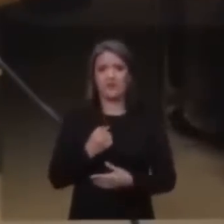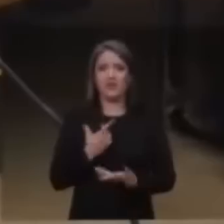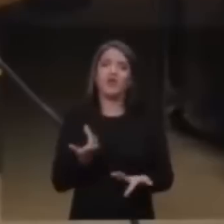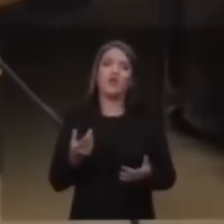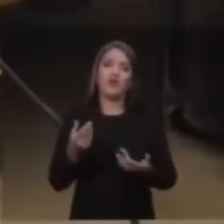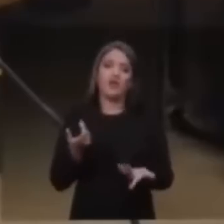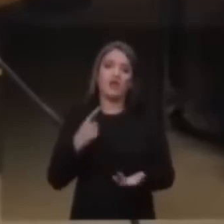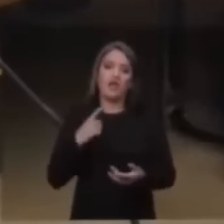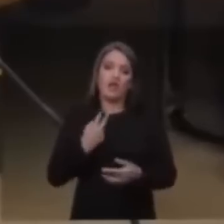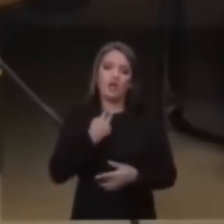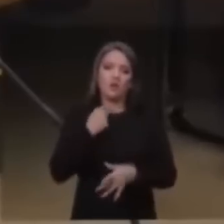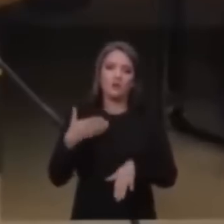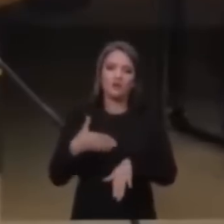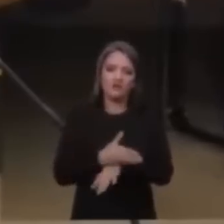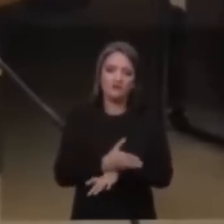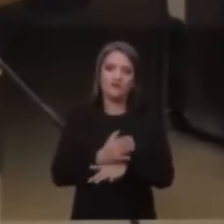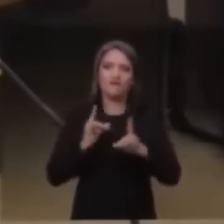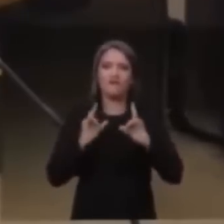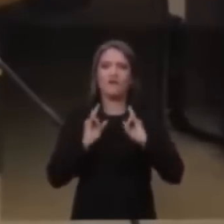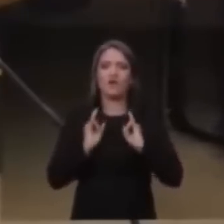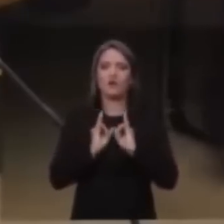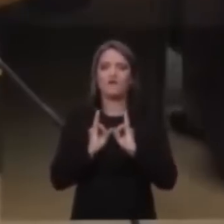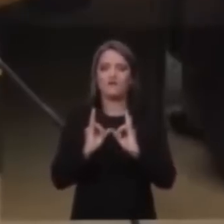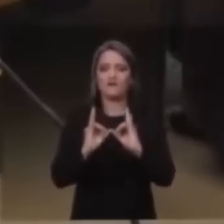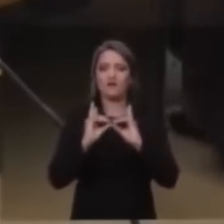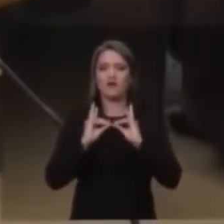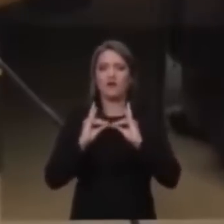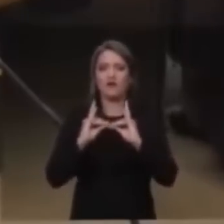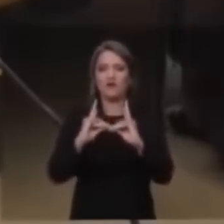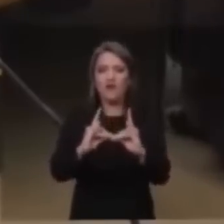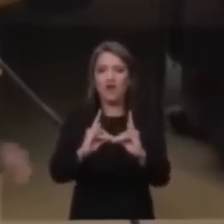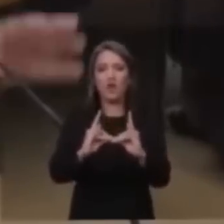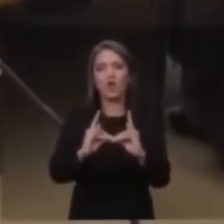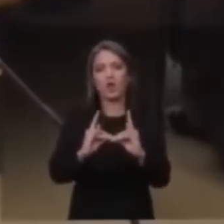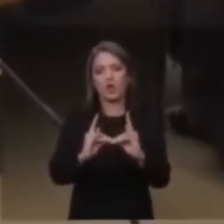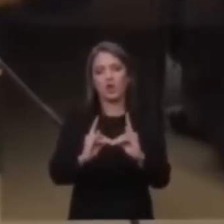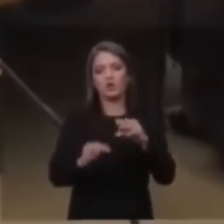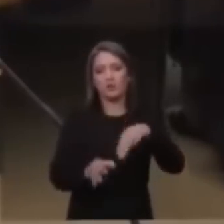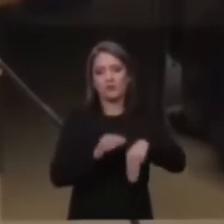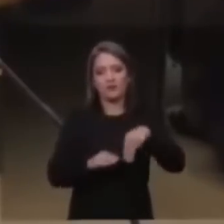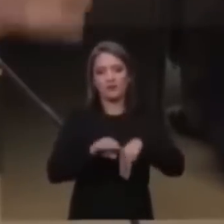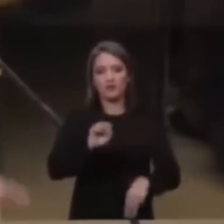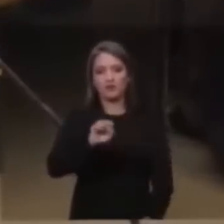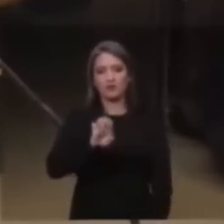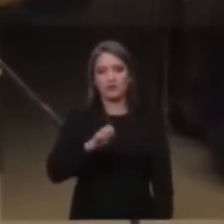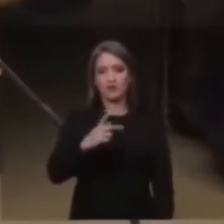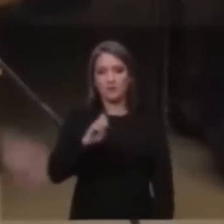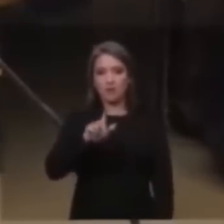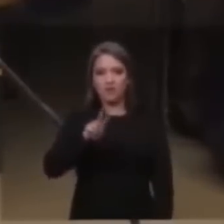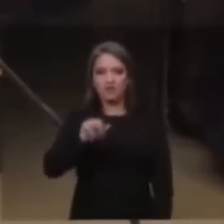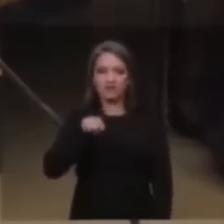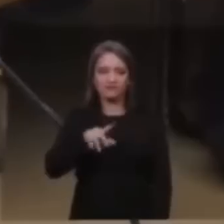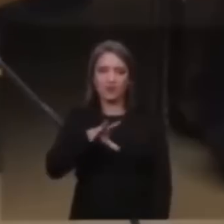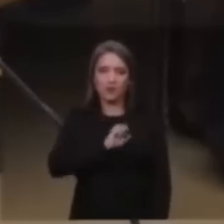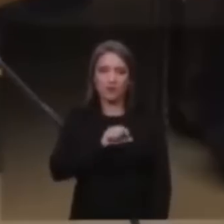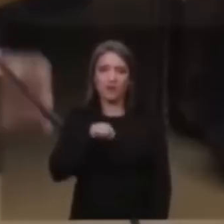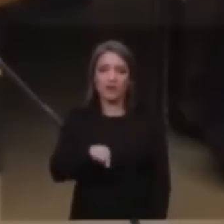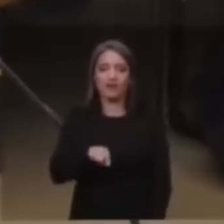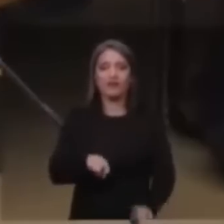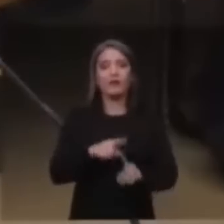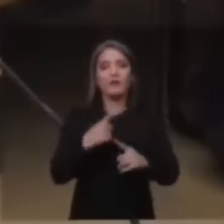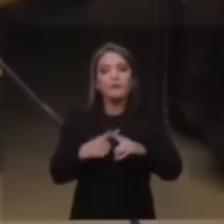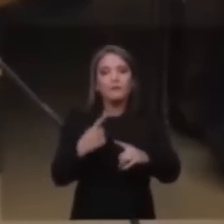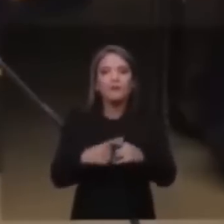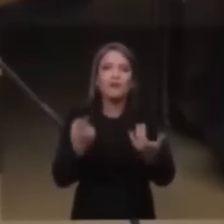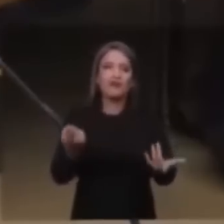pertence a pessoa que eu amava muito para não dizer que eu estava afrontando essa corte mas você tem que ser ter a consciência que vossa excelência